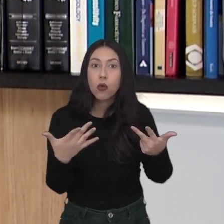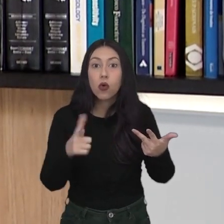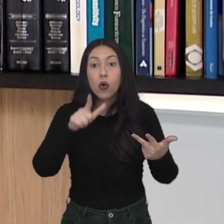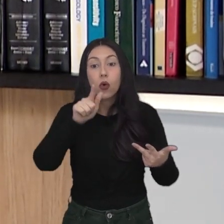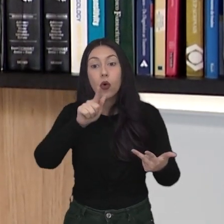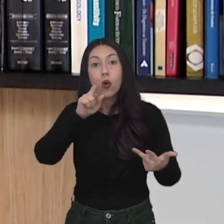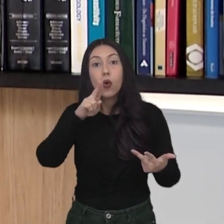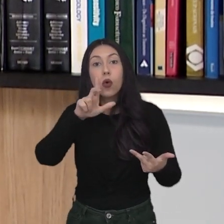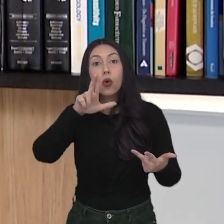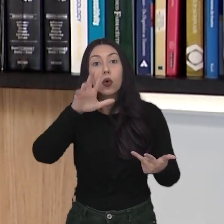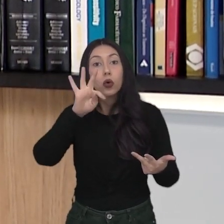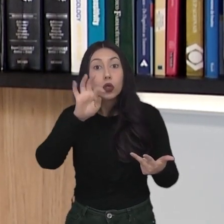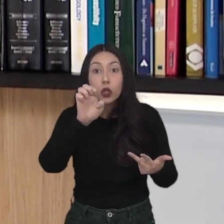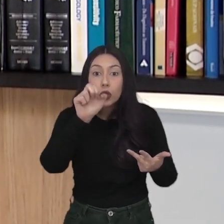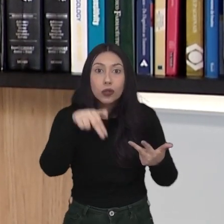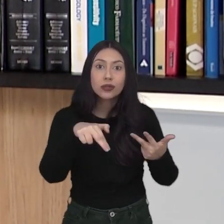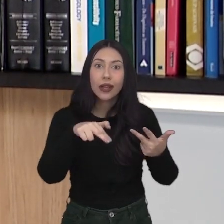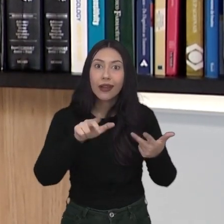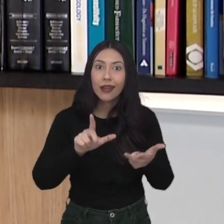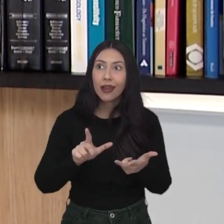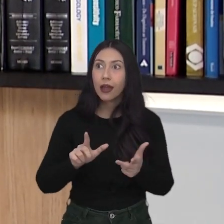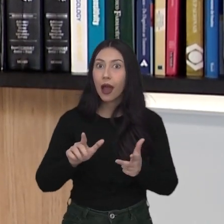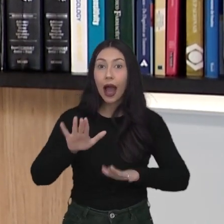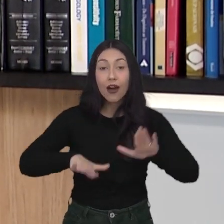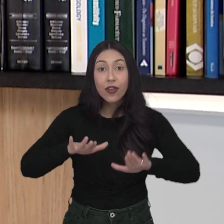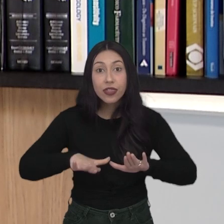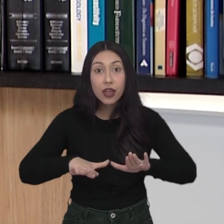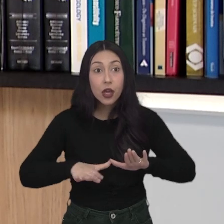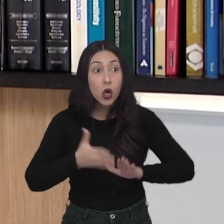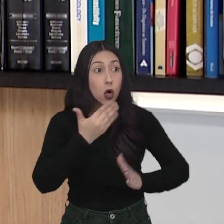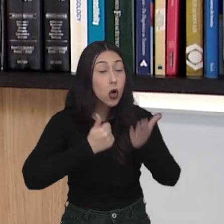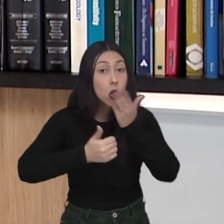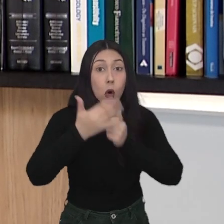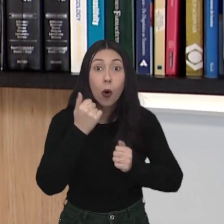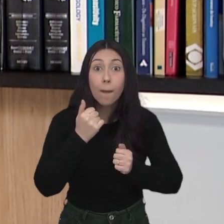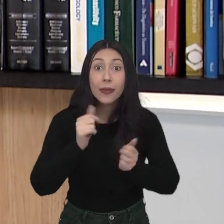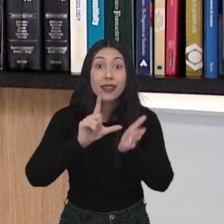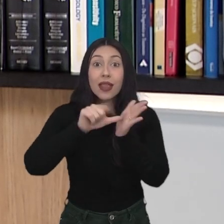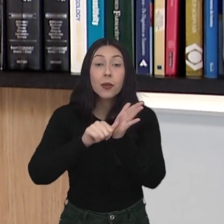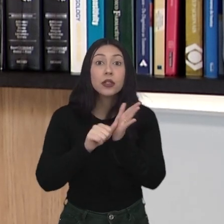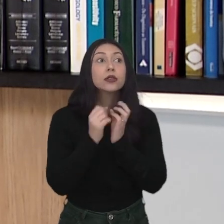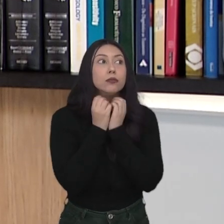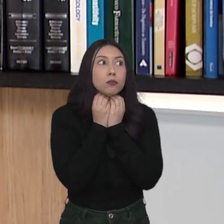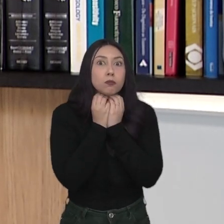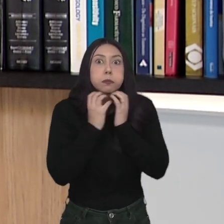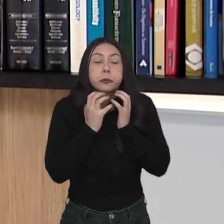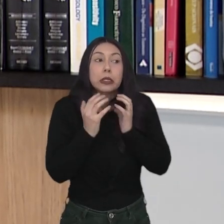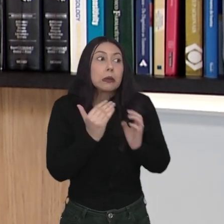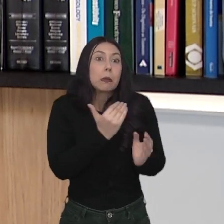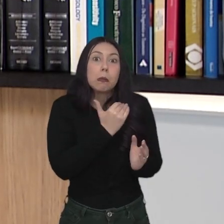alérgicos e intolerantes ao glúten, podem desenvolver sintomas que são muito graves e são fatais, se